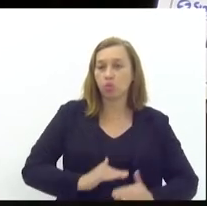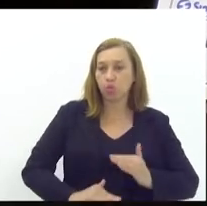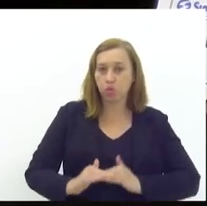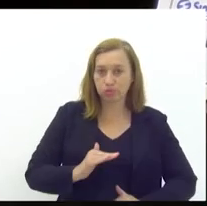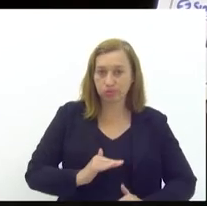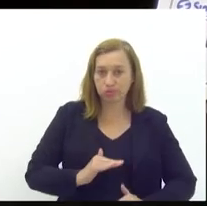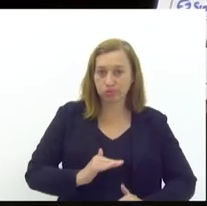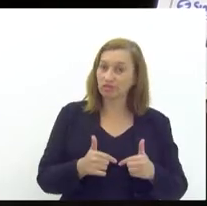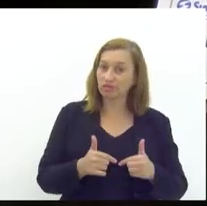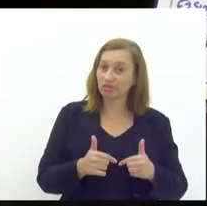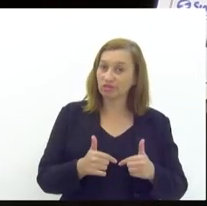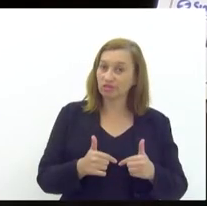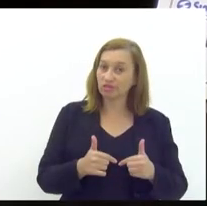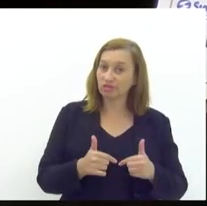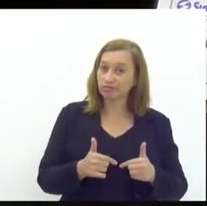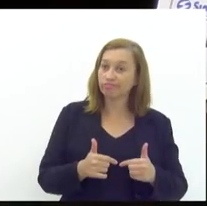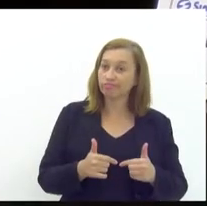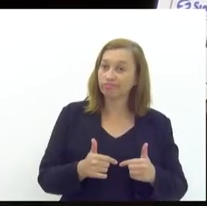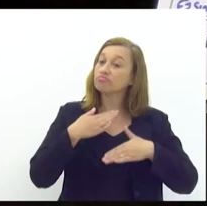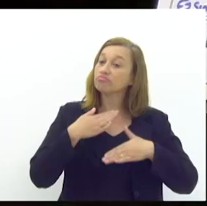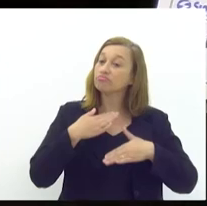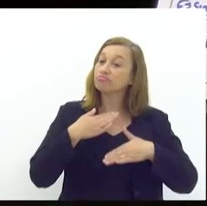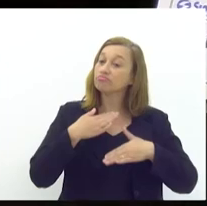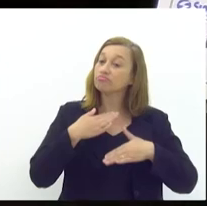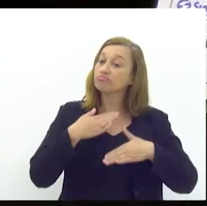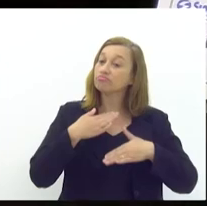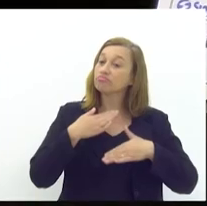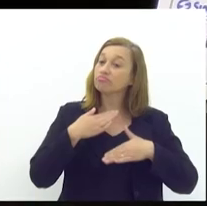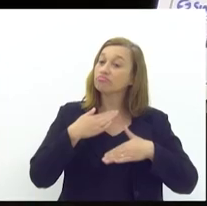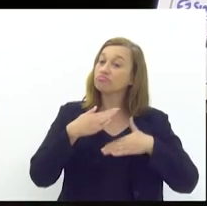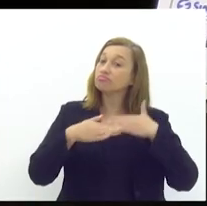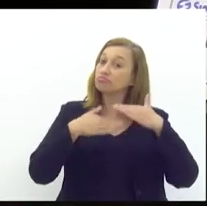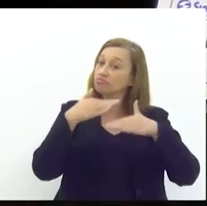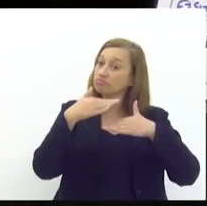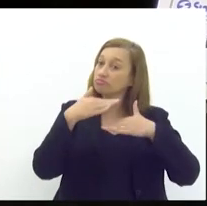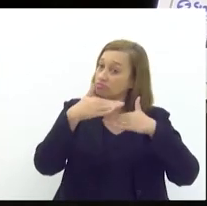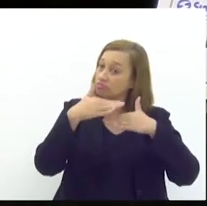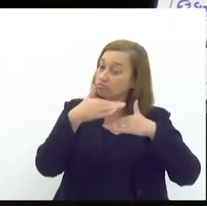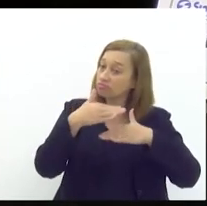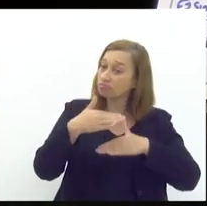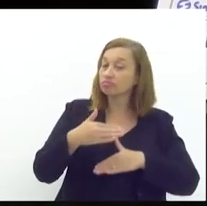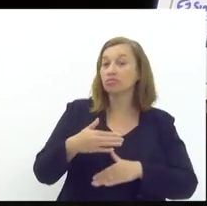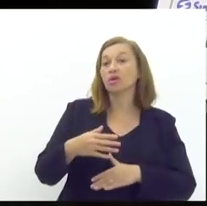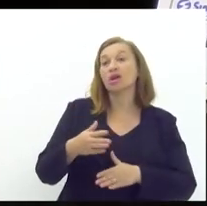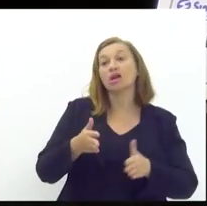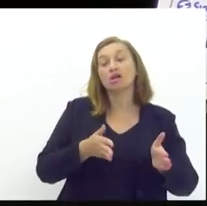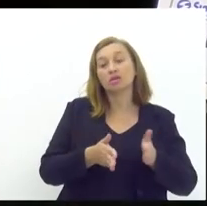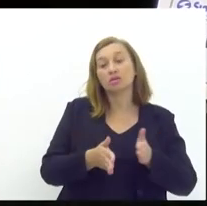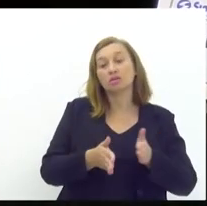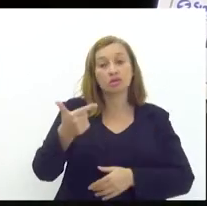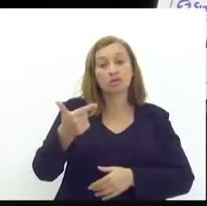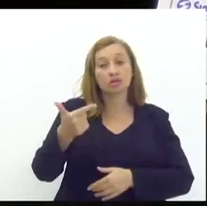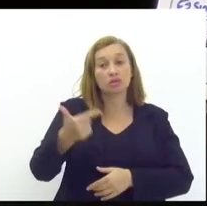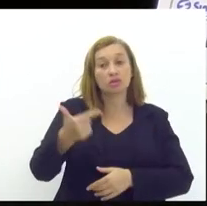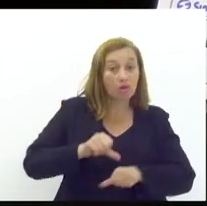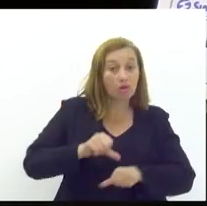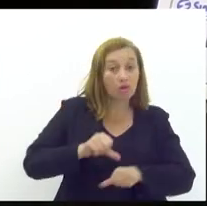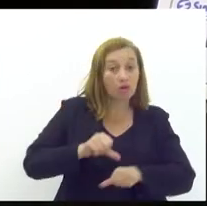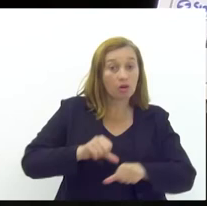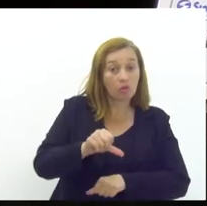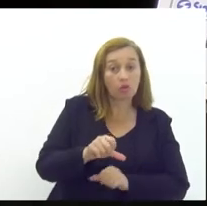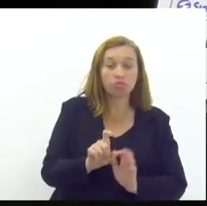que será preciso avançar na segunda fase da reforma tributária